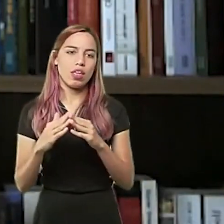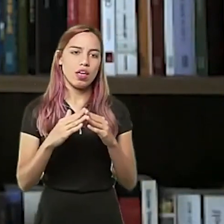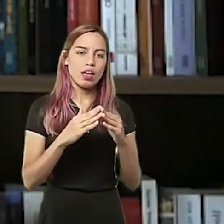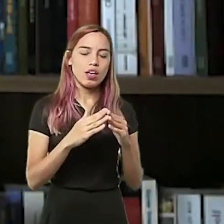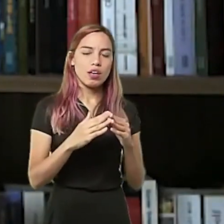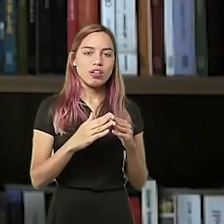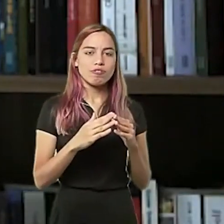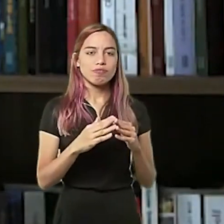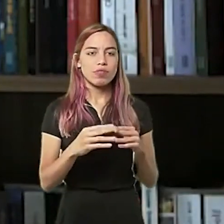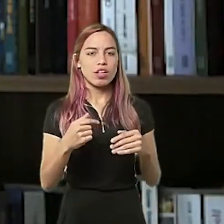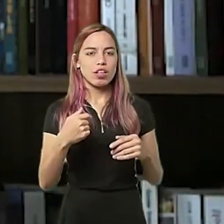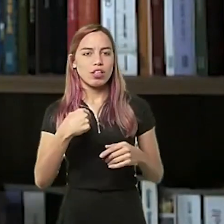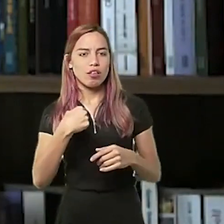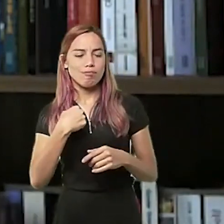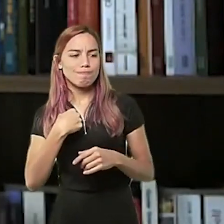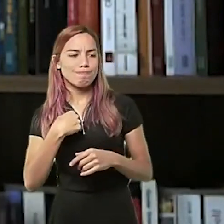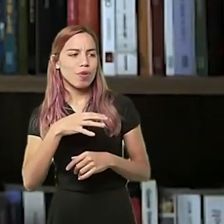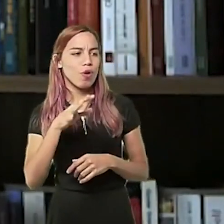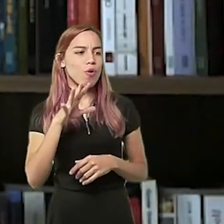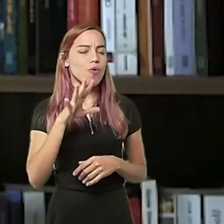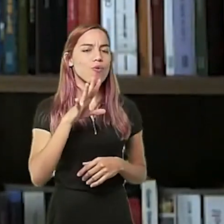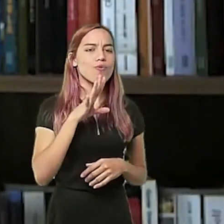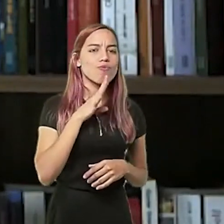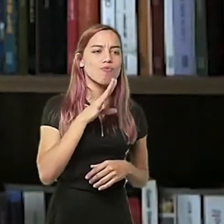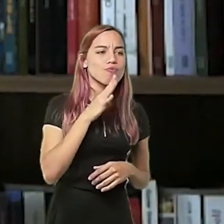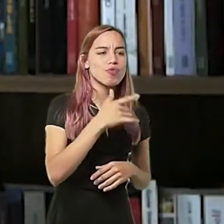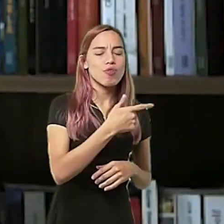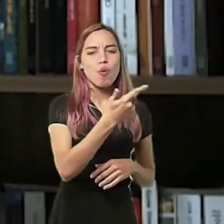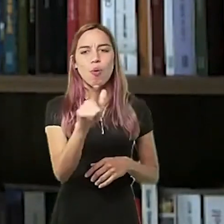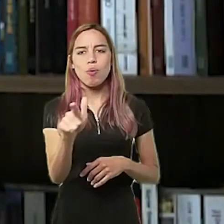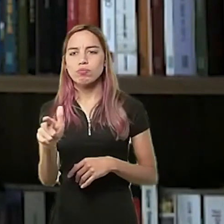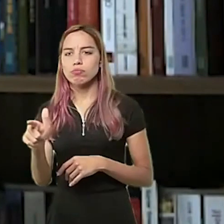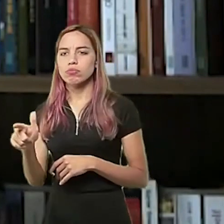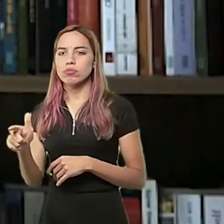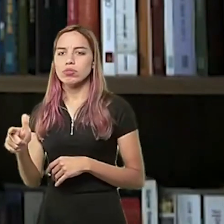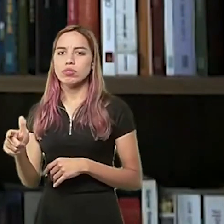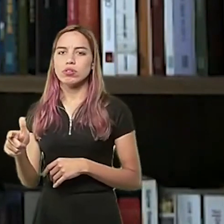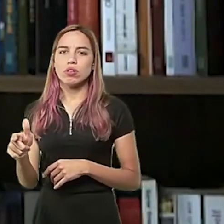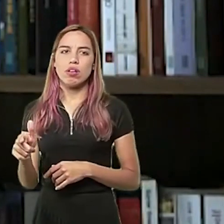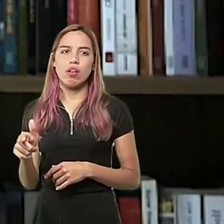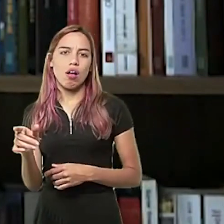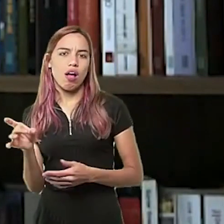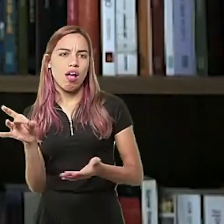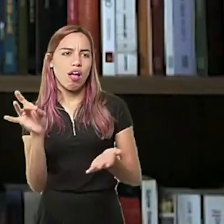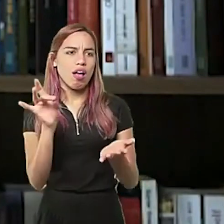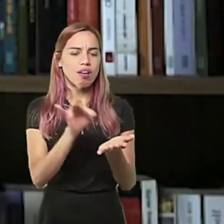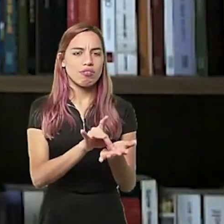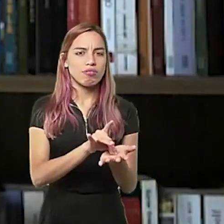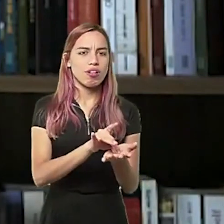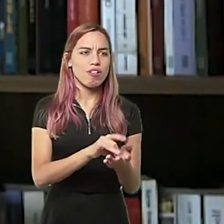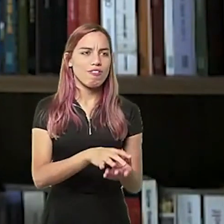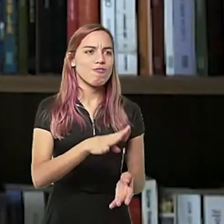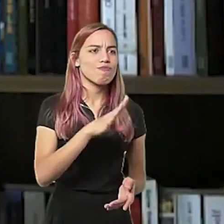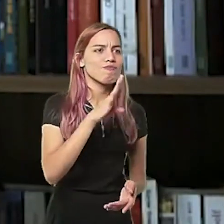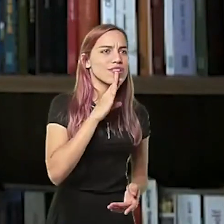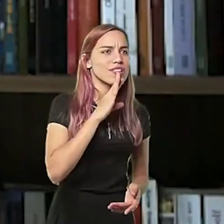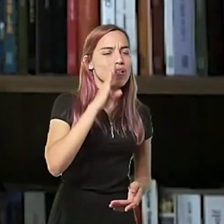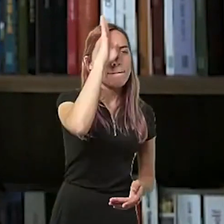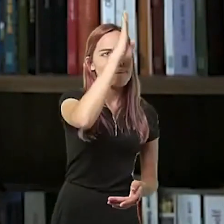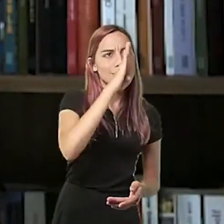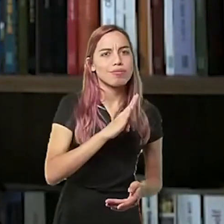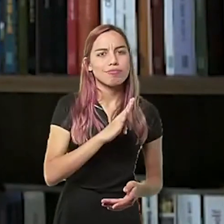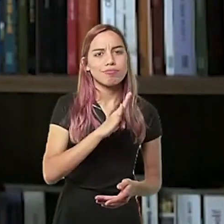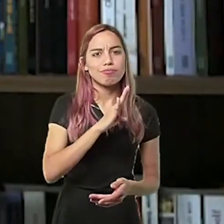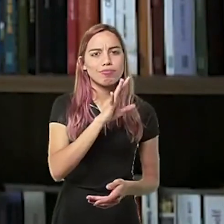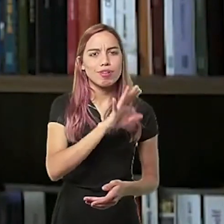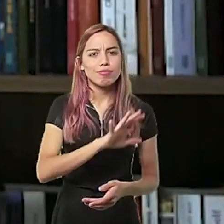para outros lugares, né, viver outras realidades, conhecer o Brasil em profundidade, principalmente quando eu falo Brasil, eu estou